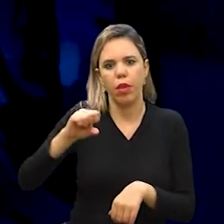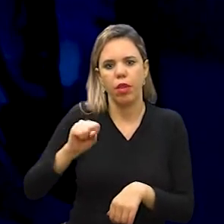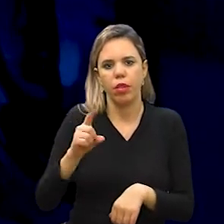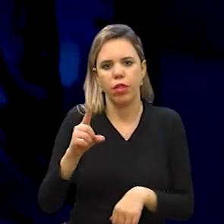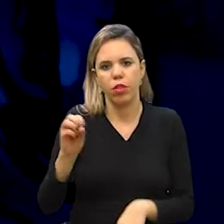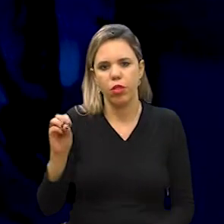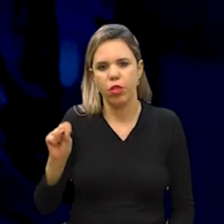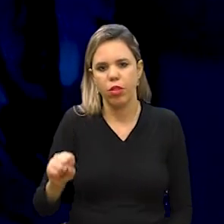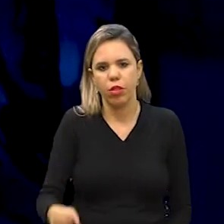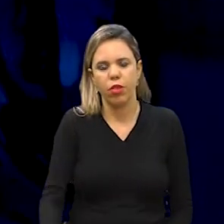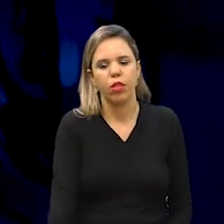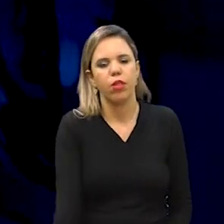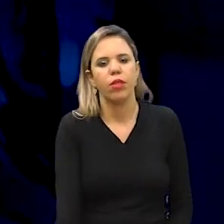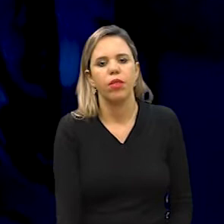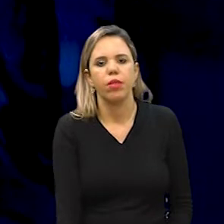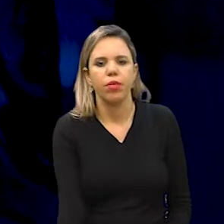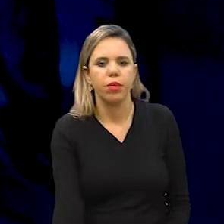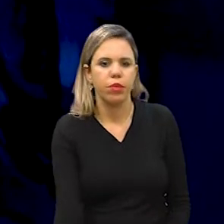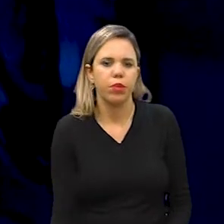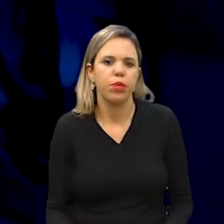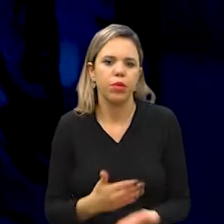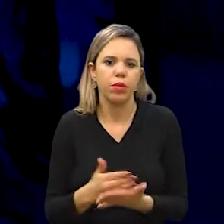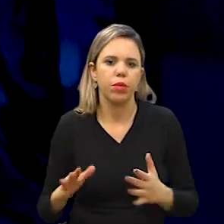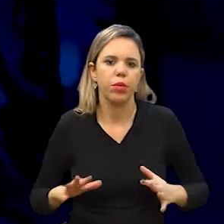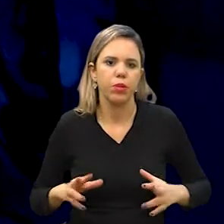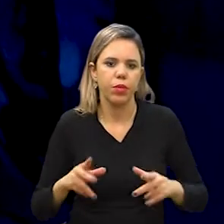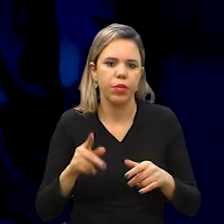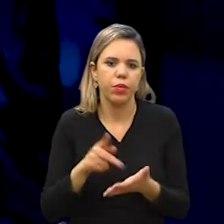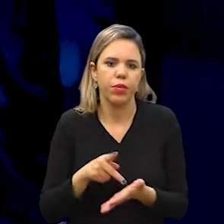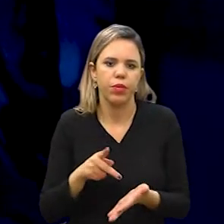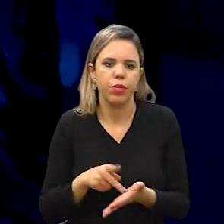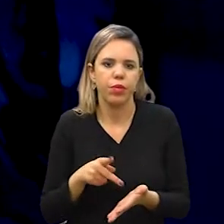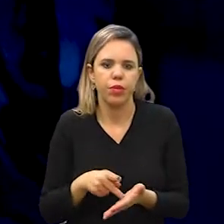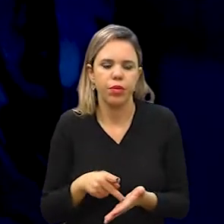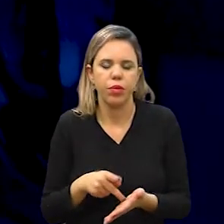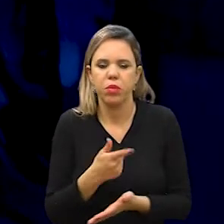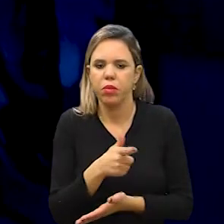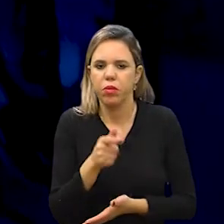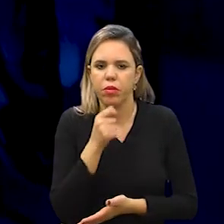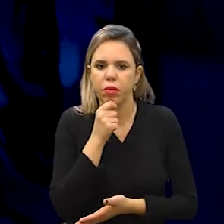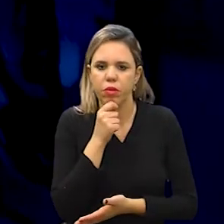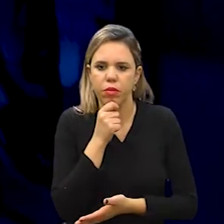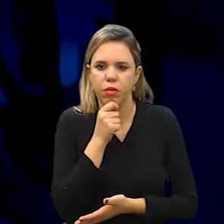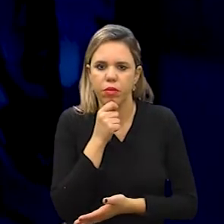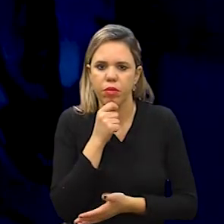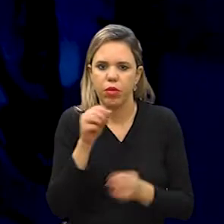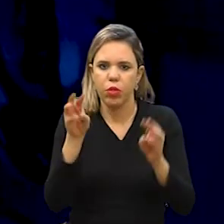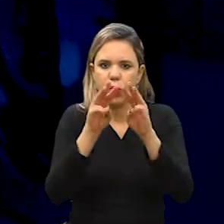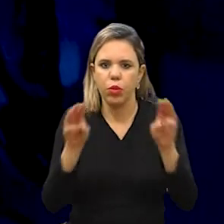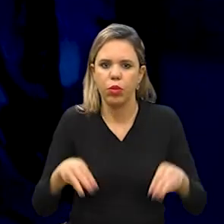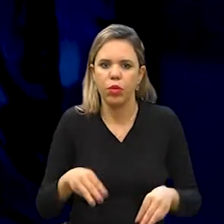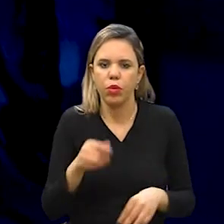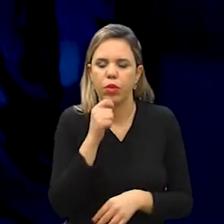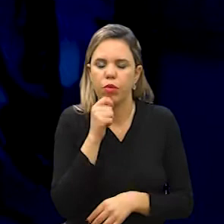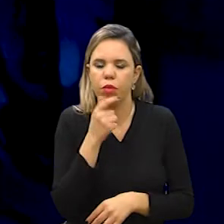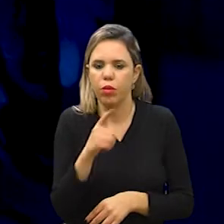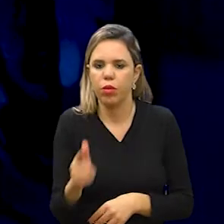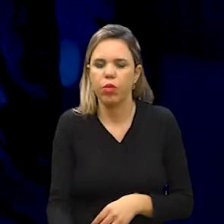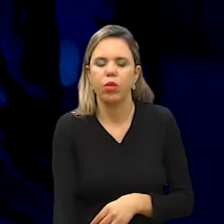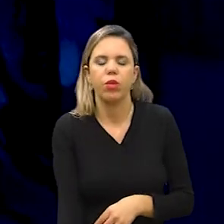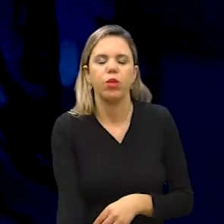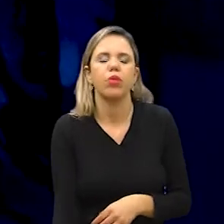MS-DOS. Nossa, foi o começo de tudo, é verdade. A gente não tinha ainda o Windows, né? Era o